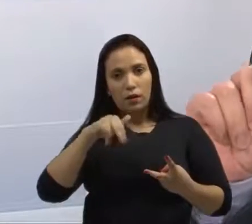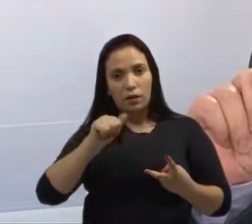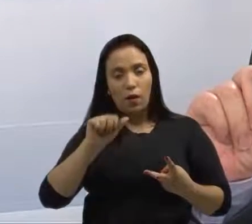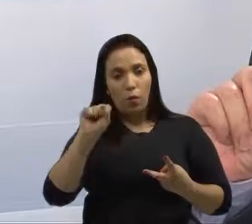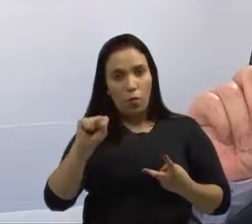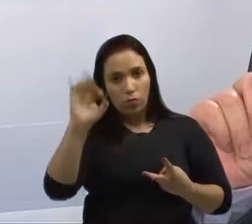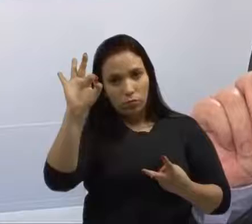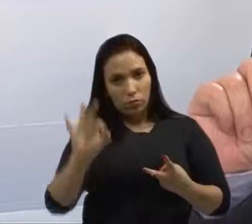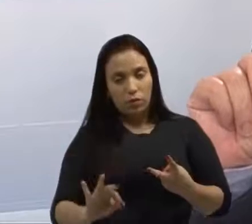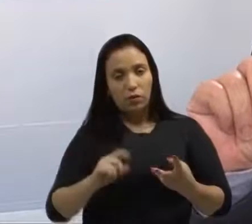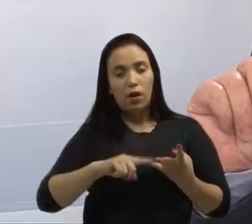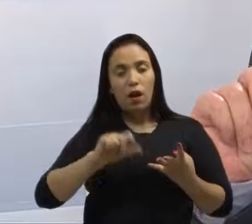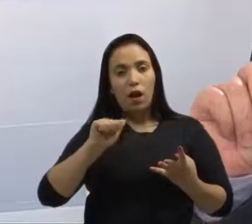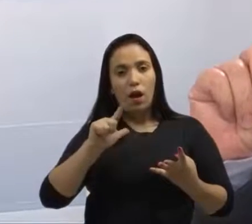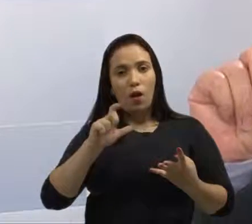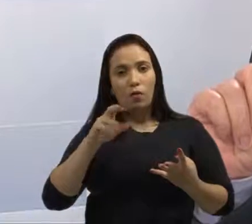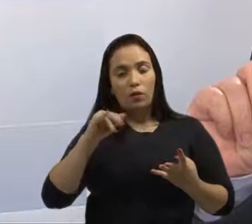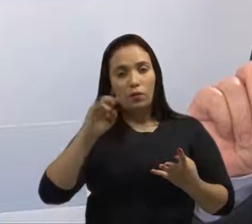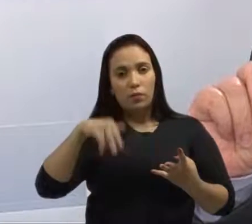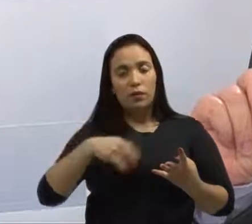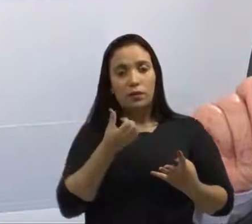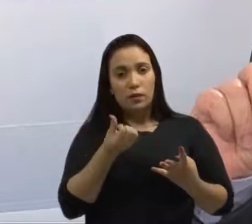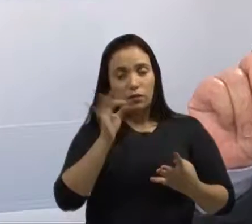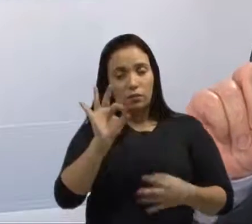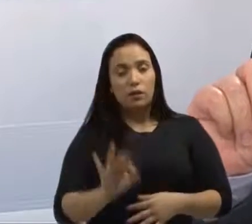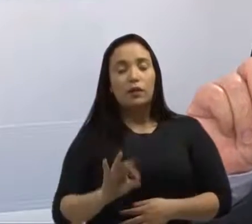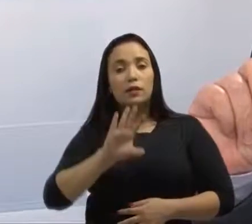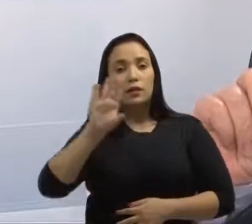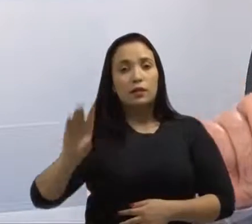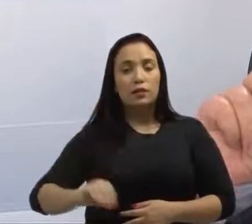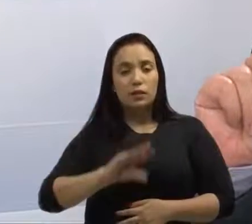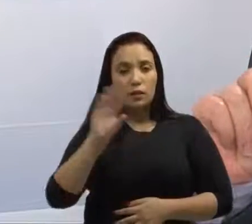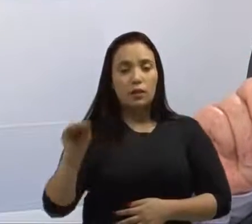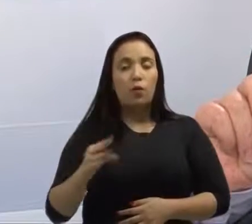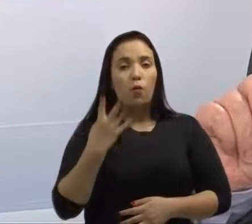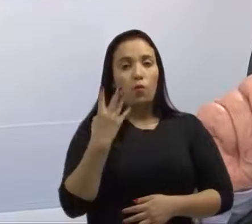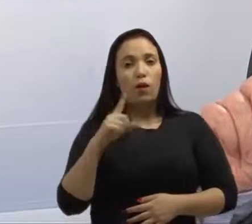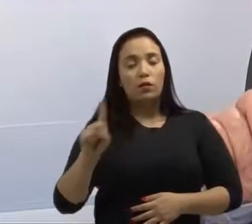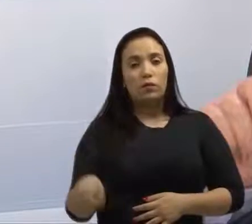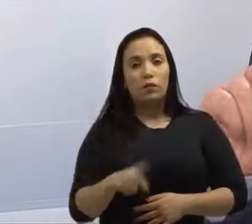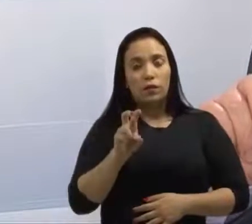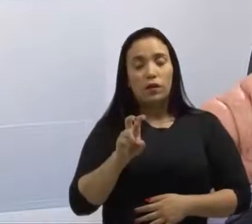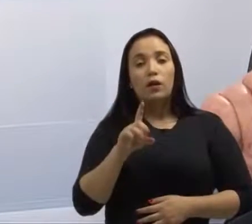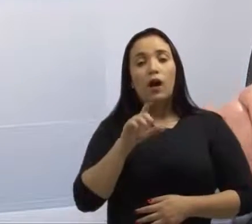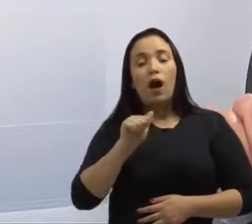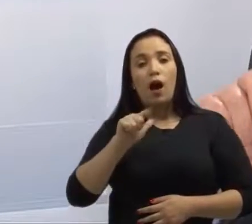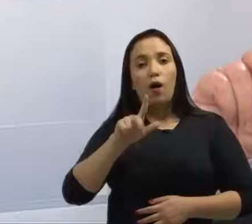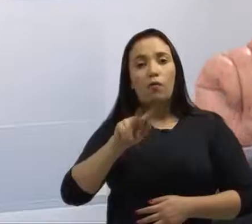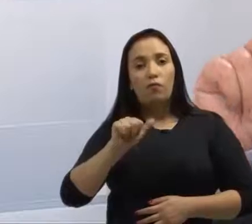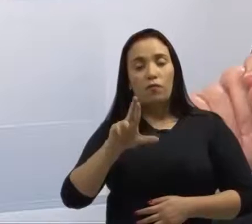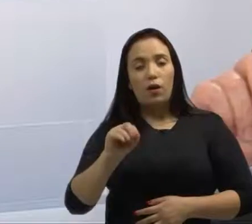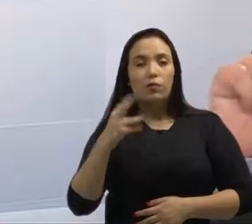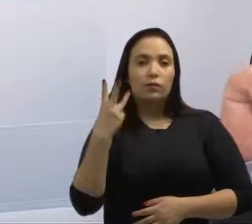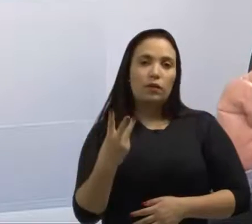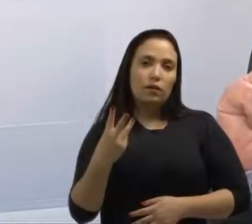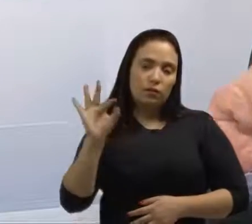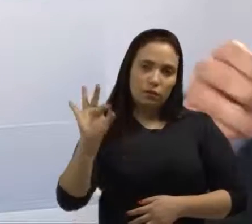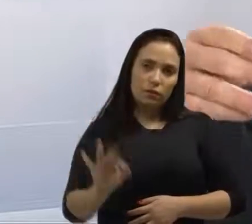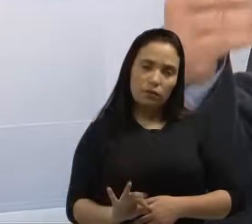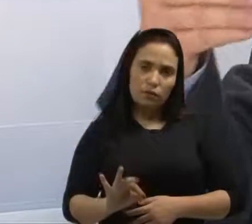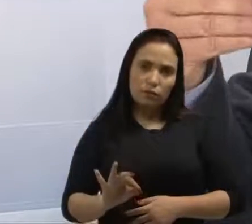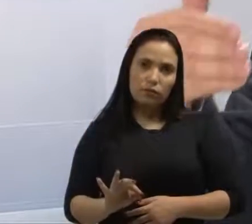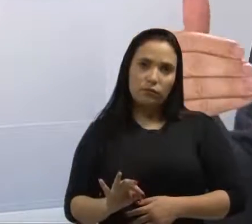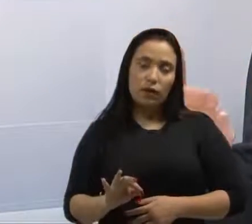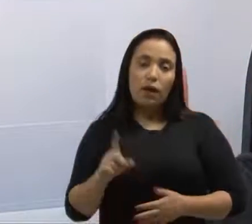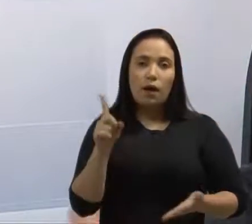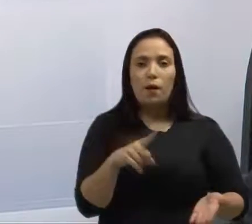fica com 8%, o Geraldo Alckmin fica com 6%, Ciro Gomes fica com 4,5% e Álvaro Dias fica com 3%.